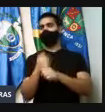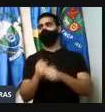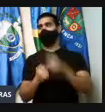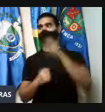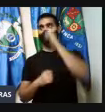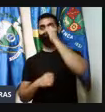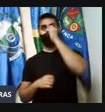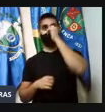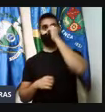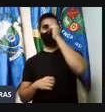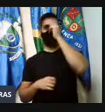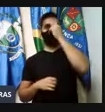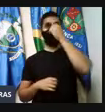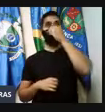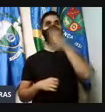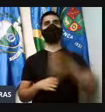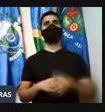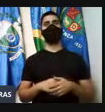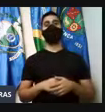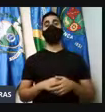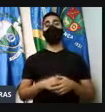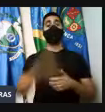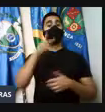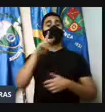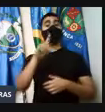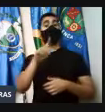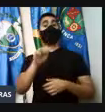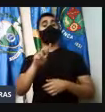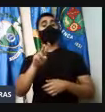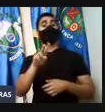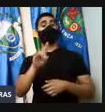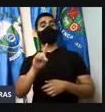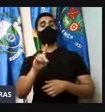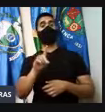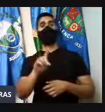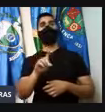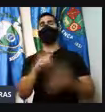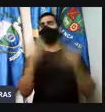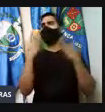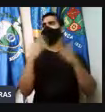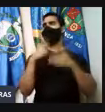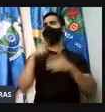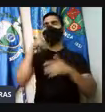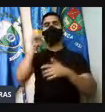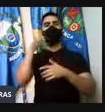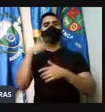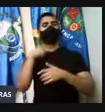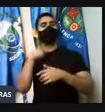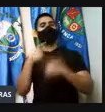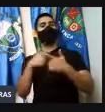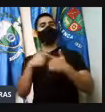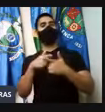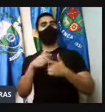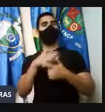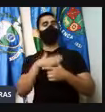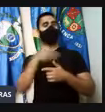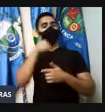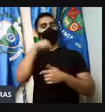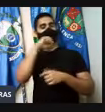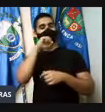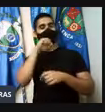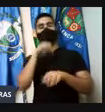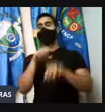Vereador David, parabéns, né, pela sua ação de ontem, atitude. Eu, infelizmente, não pude estar, porque minha esposa está dando aula pela internet, meus garotos